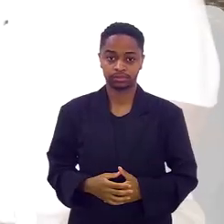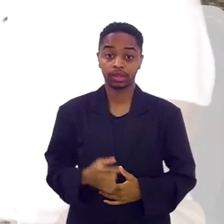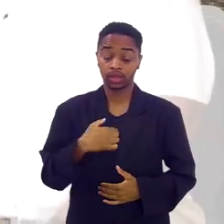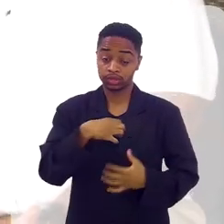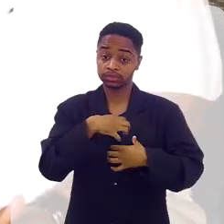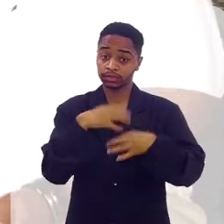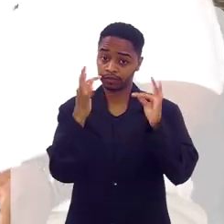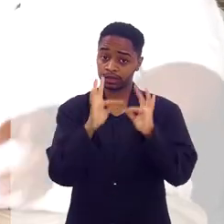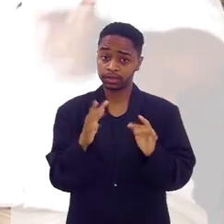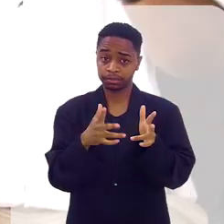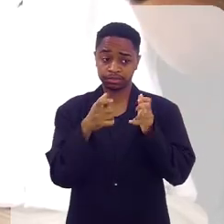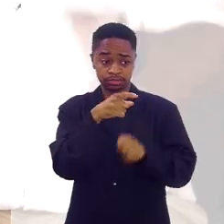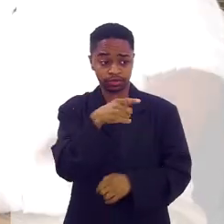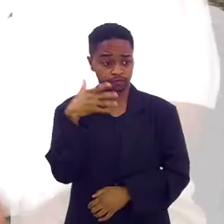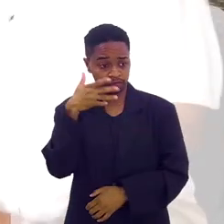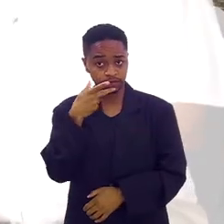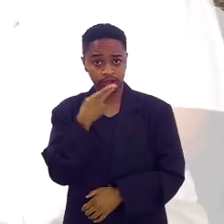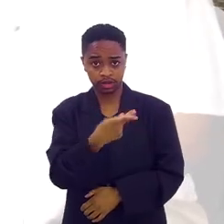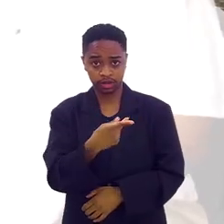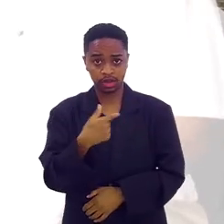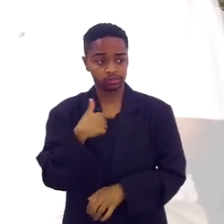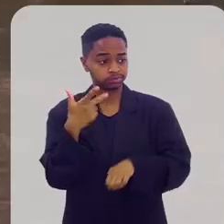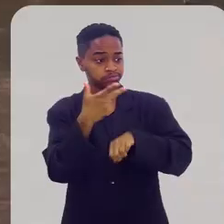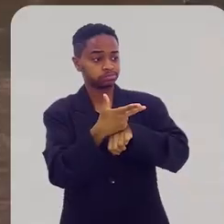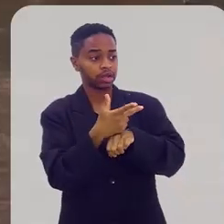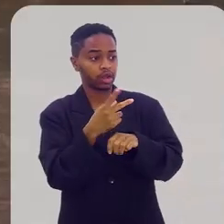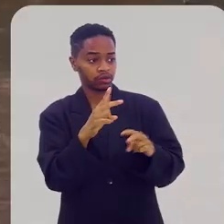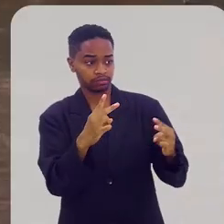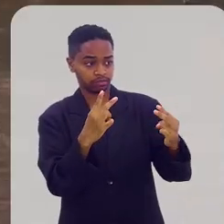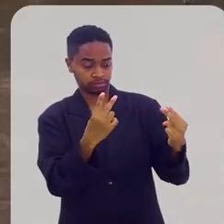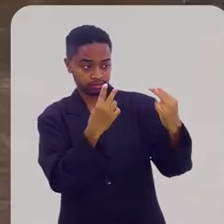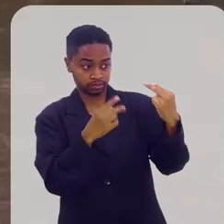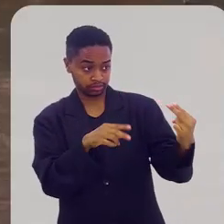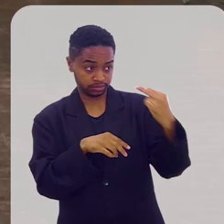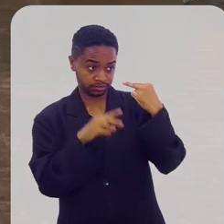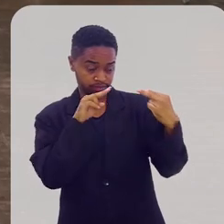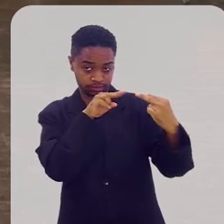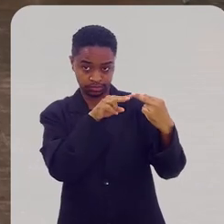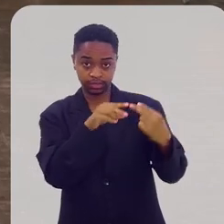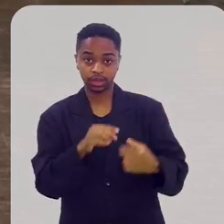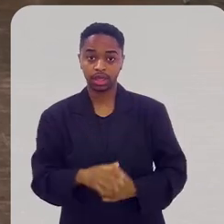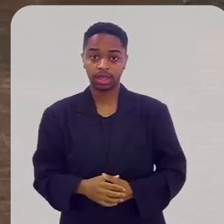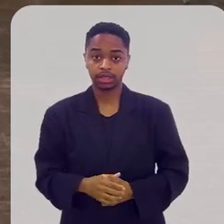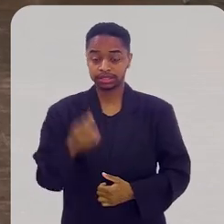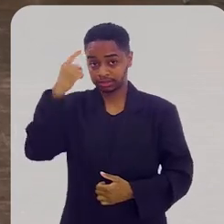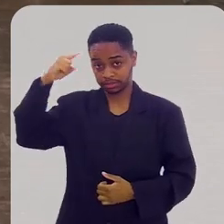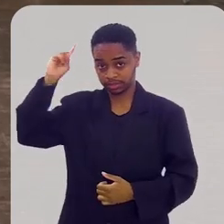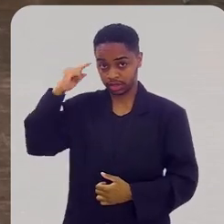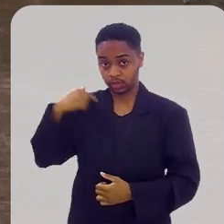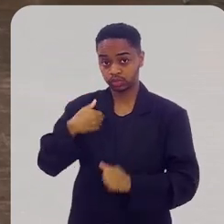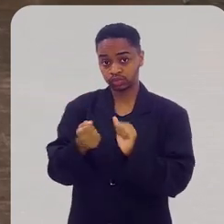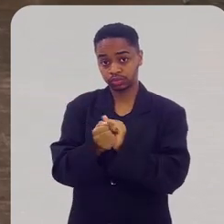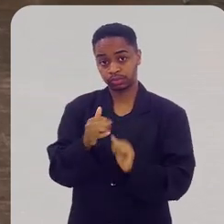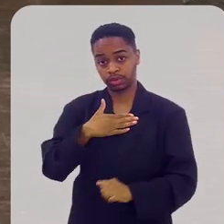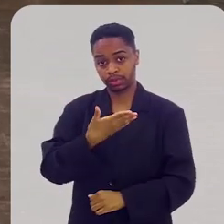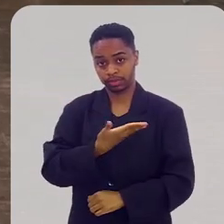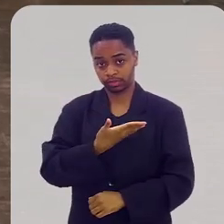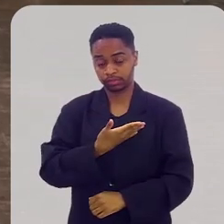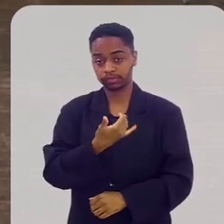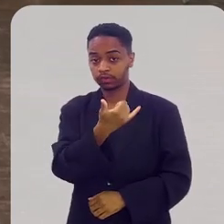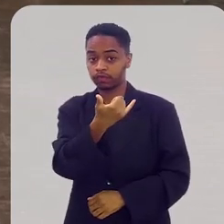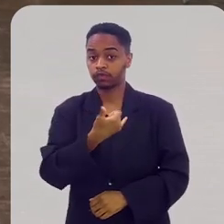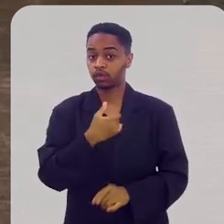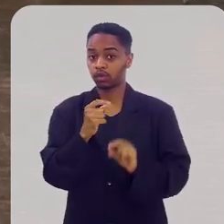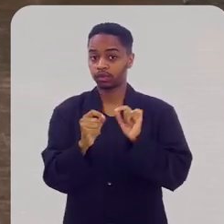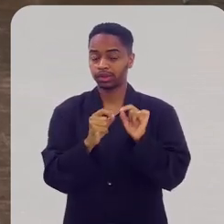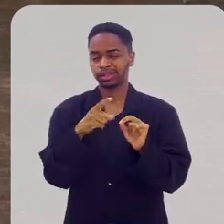feliz de ouvir você falar isso. Vou falar aqui para dois. Semana passada eu estive com o Jucá, com um amigo, e esse amigo falou